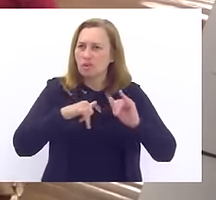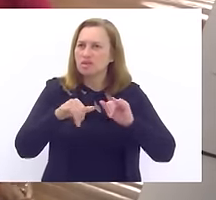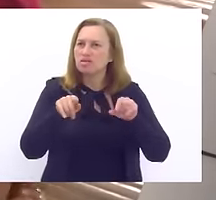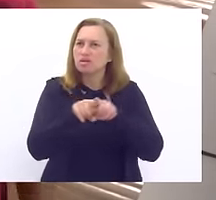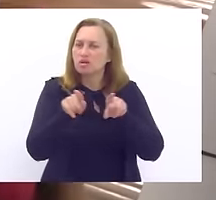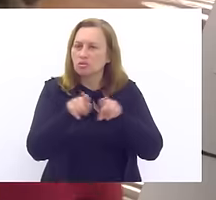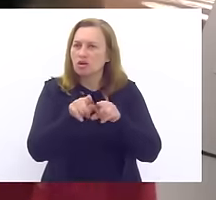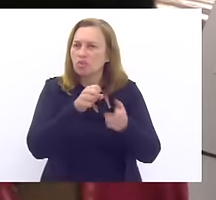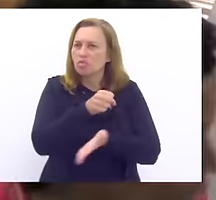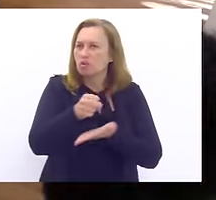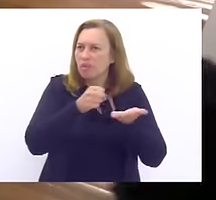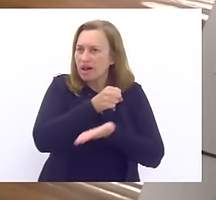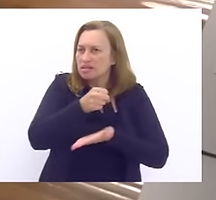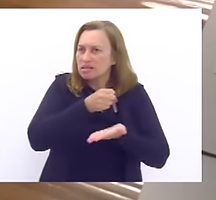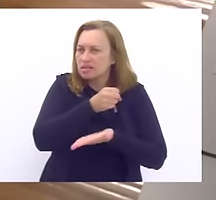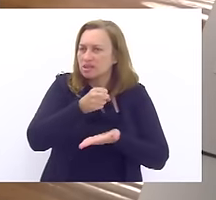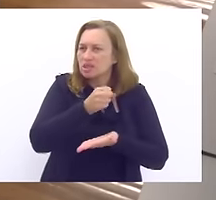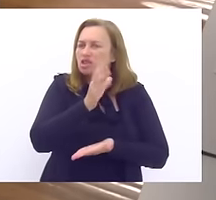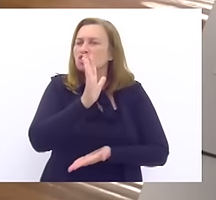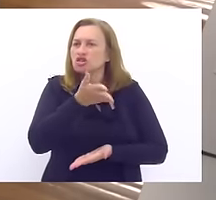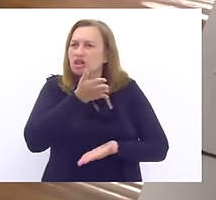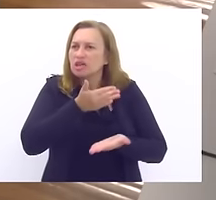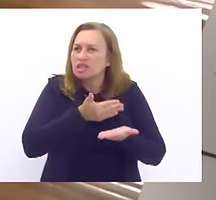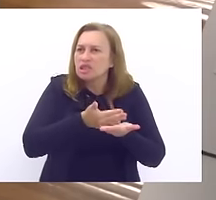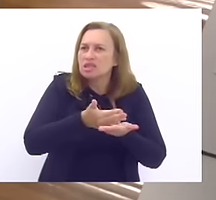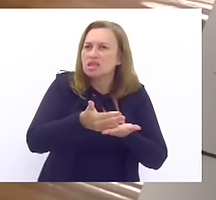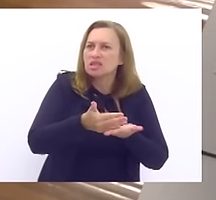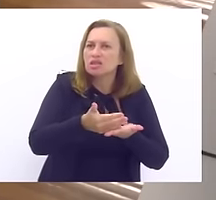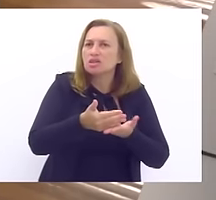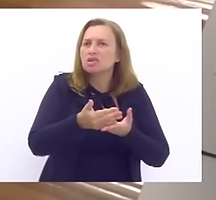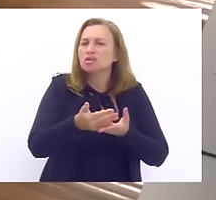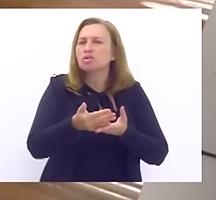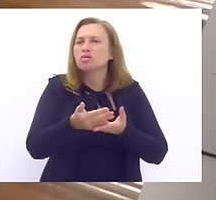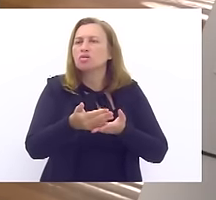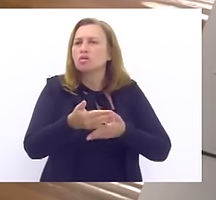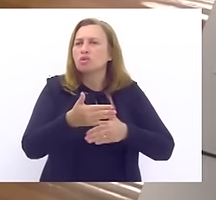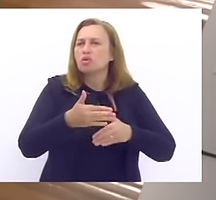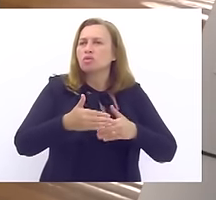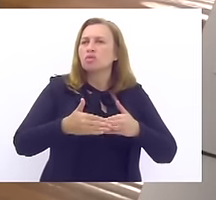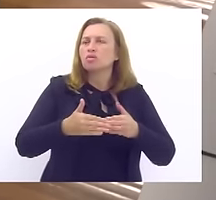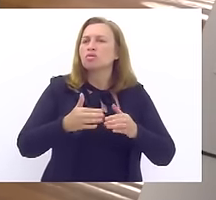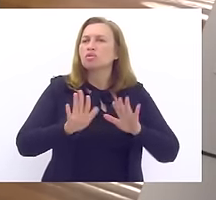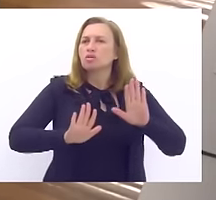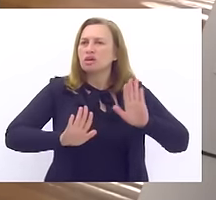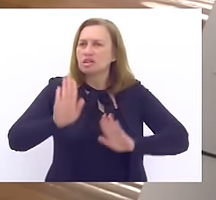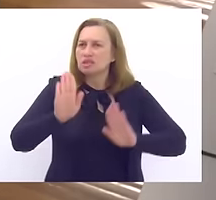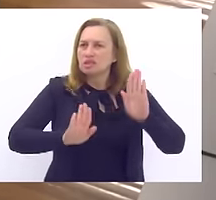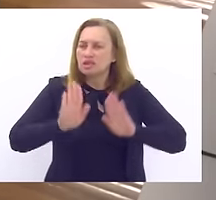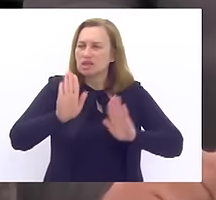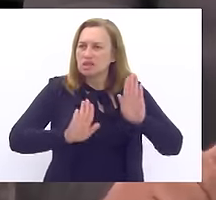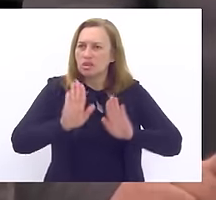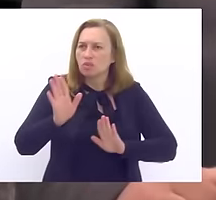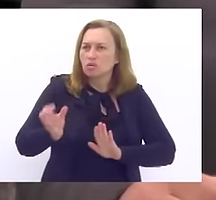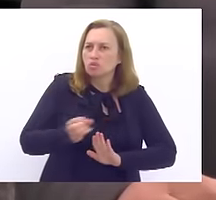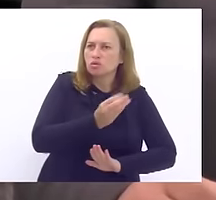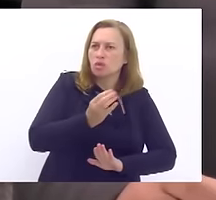como parâmetro e nós já iniciamos O processo interno para de licitação para empresa prestadora